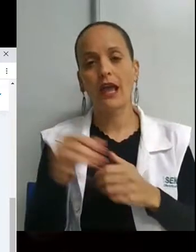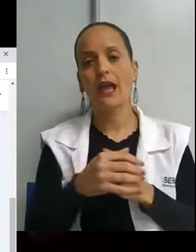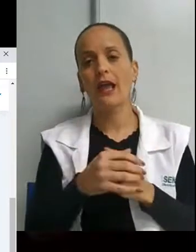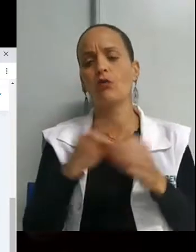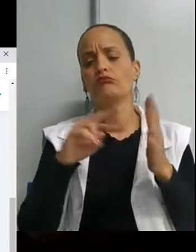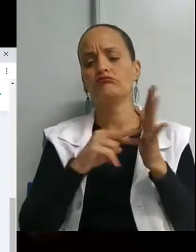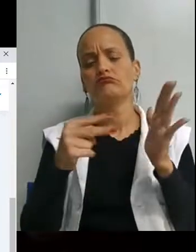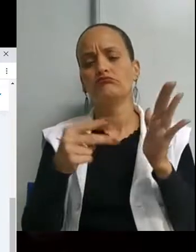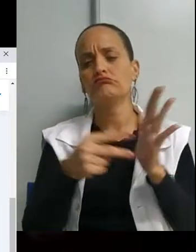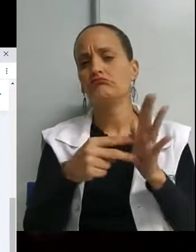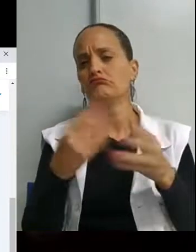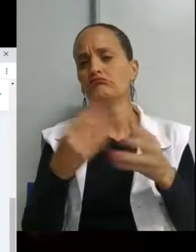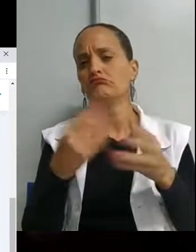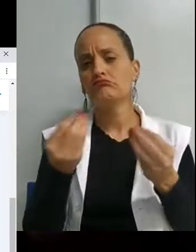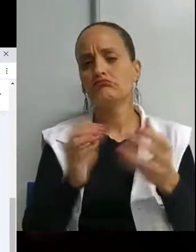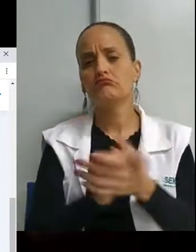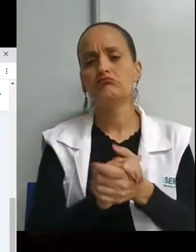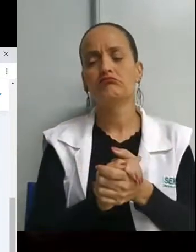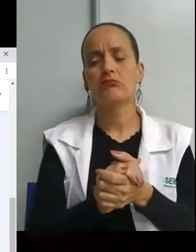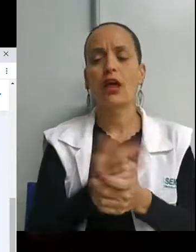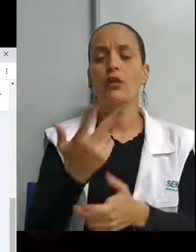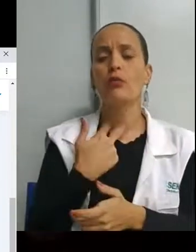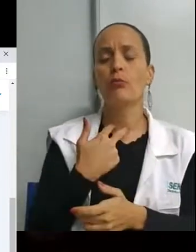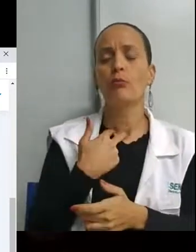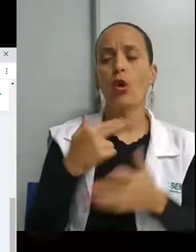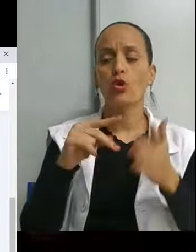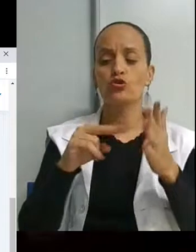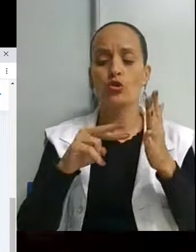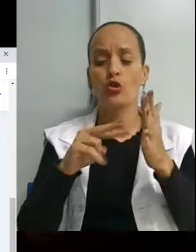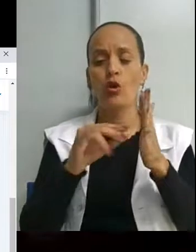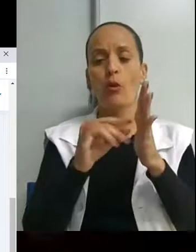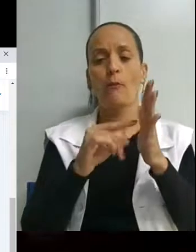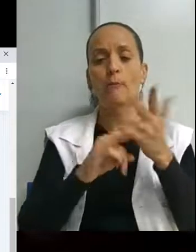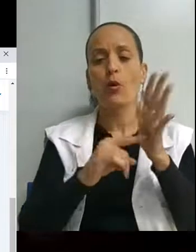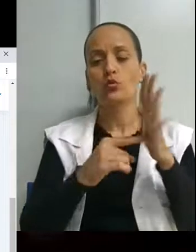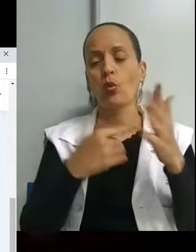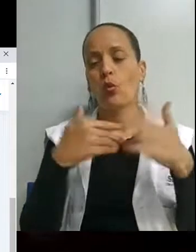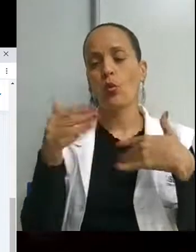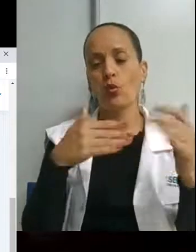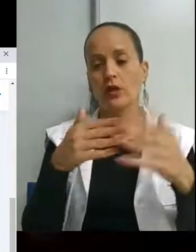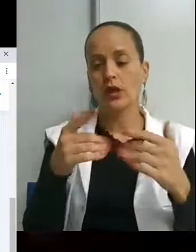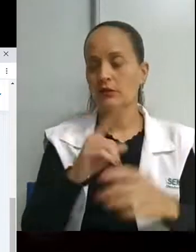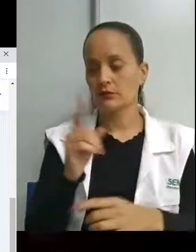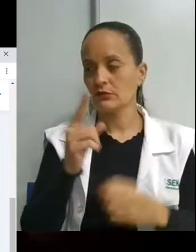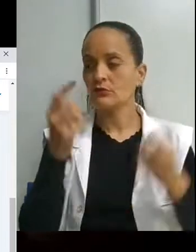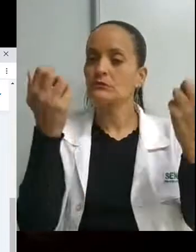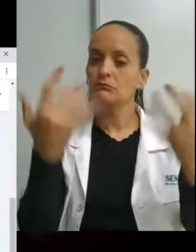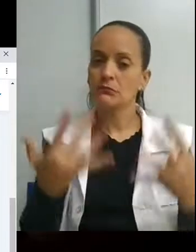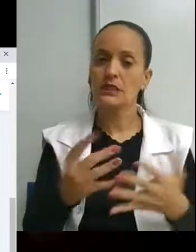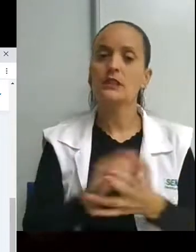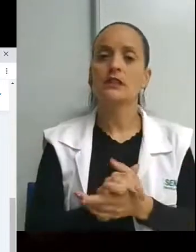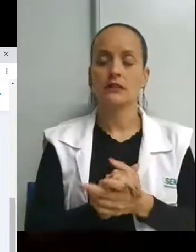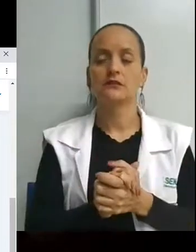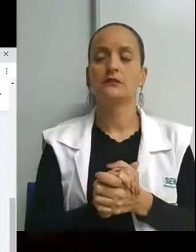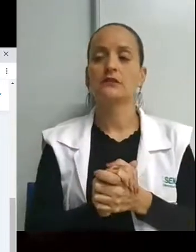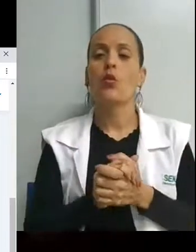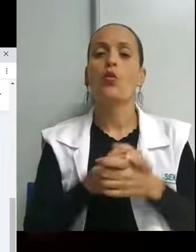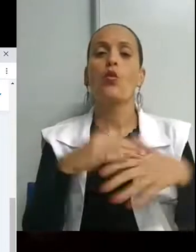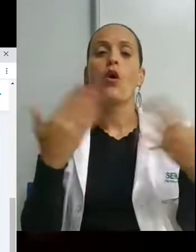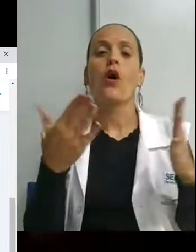classificação dos motores, pode ser motores monofásicos ou trifásicos, certo? Como que é a classificação, né? Como